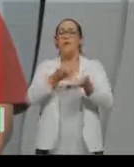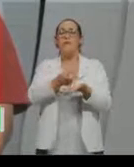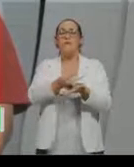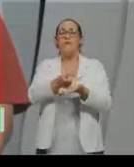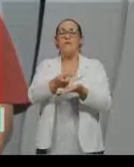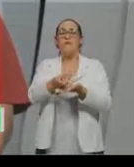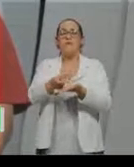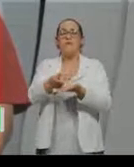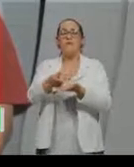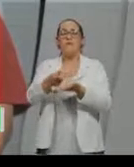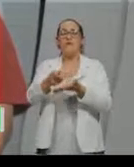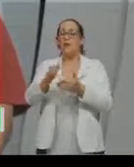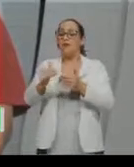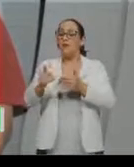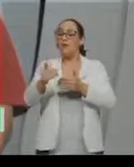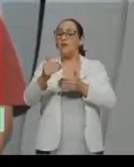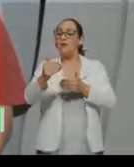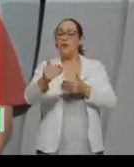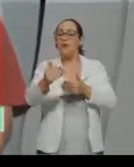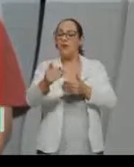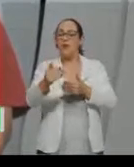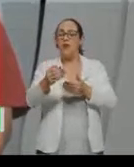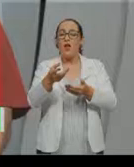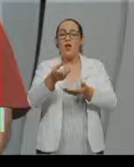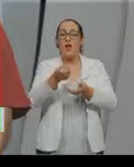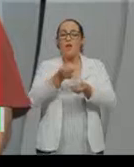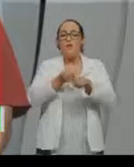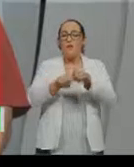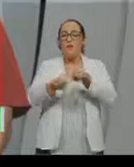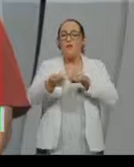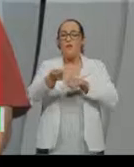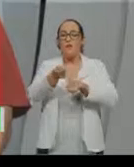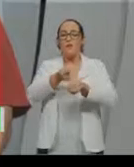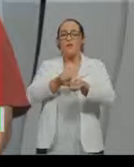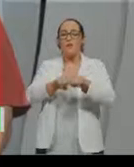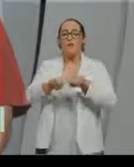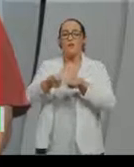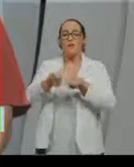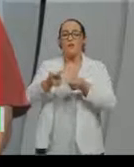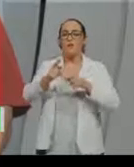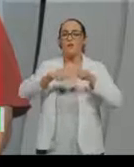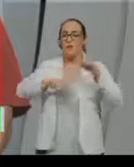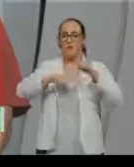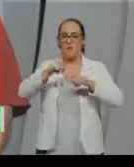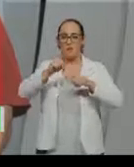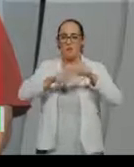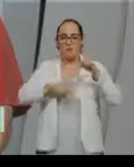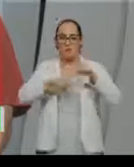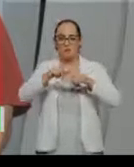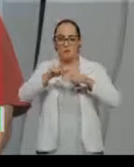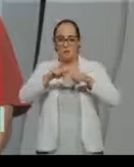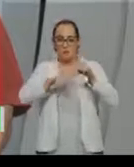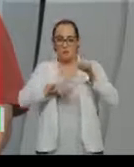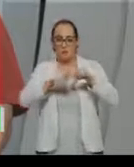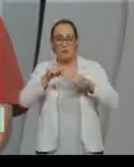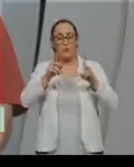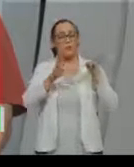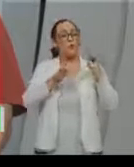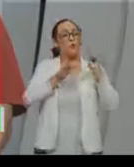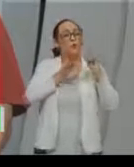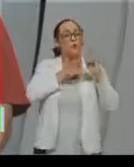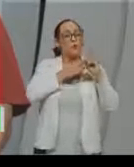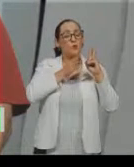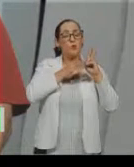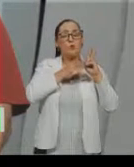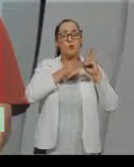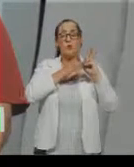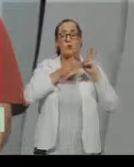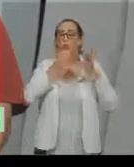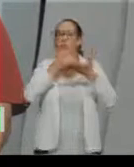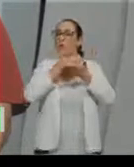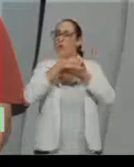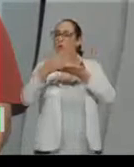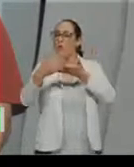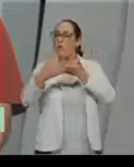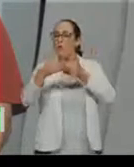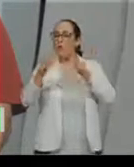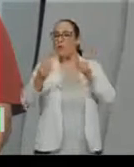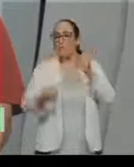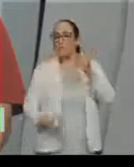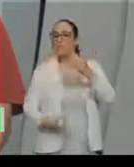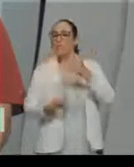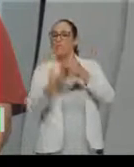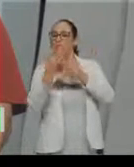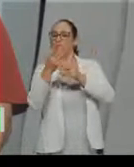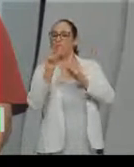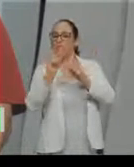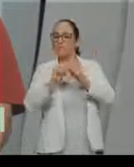este excedente, comercializar este produto que o índio ou o indígena passa a produzir, algo